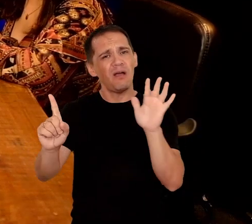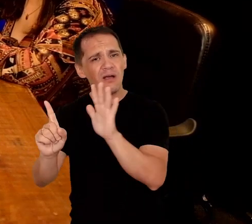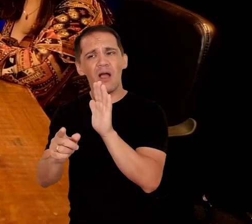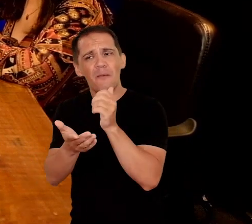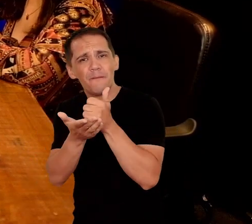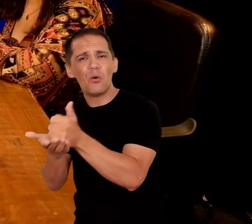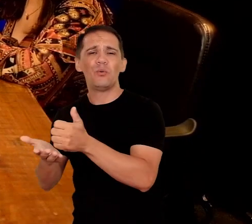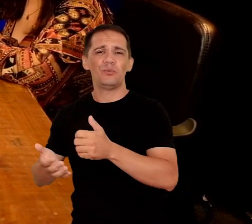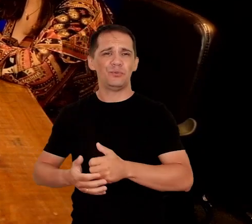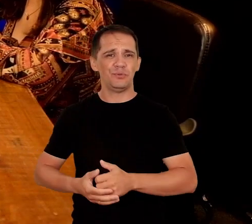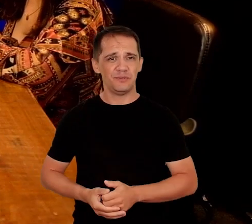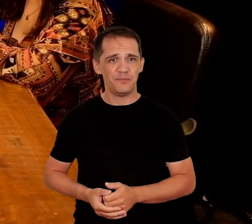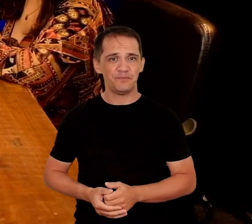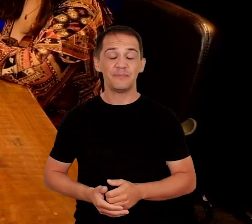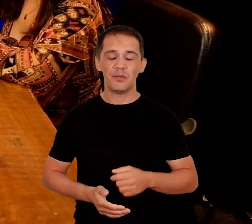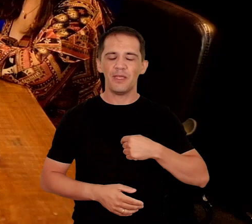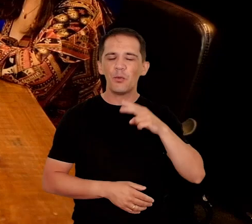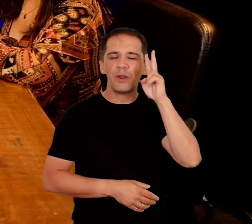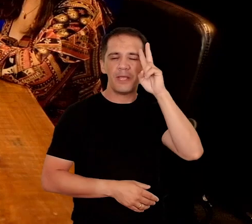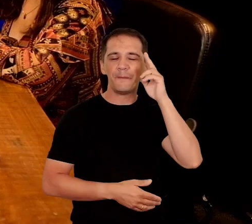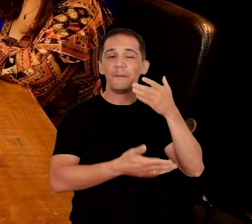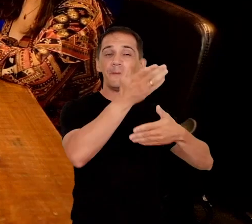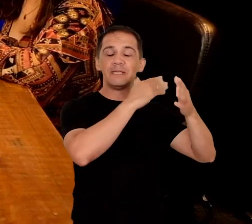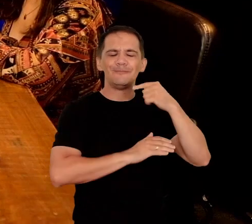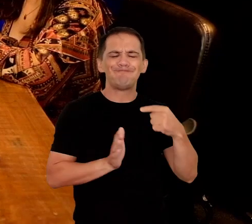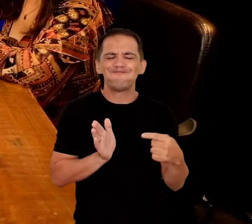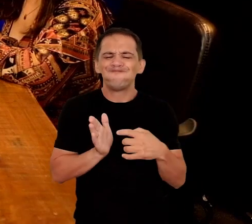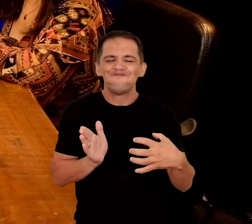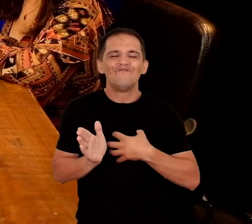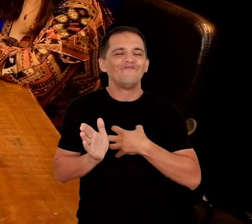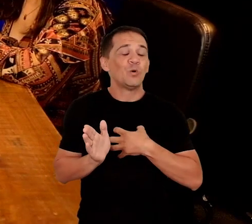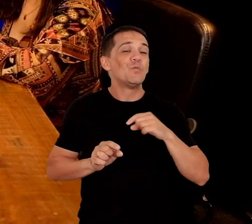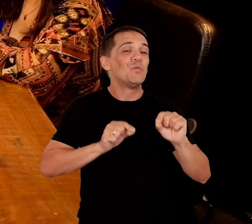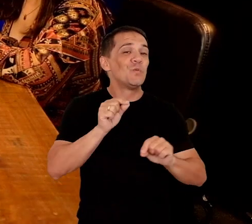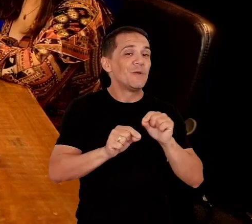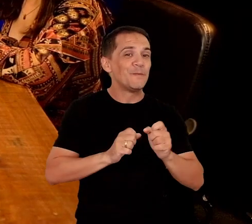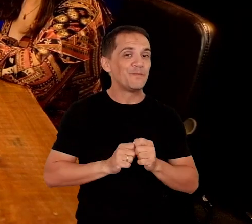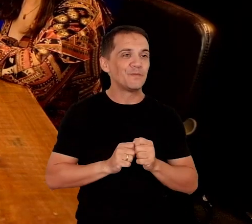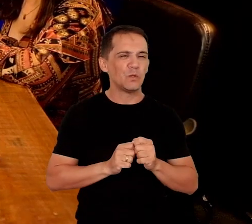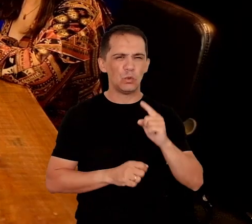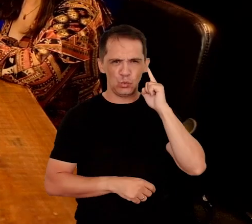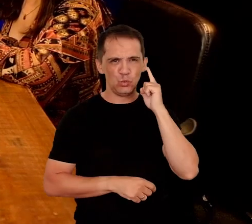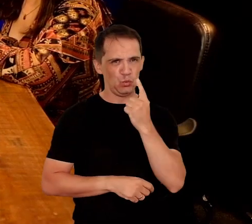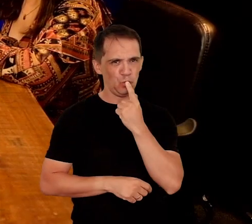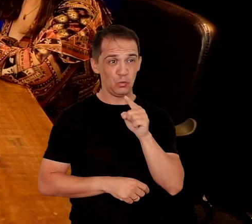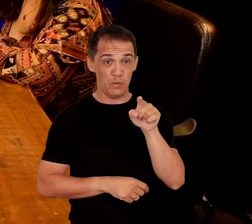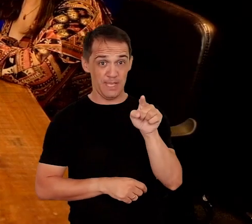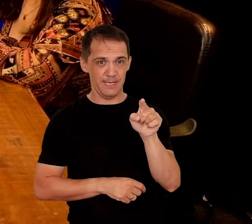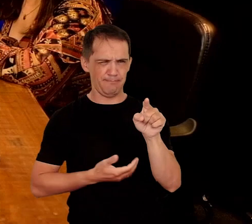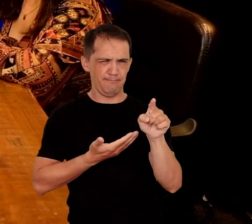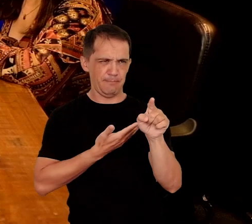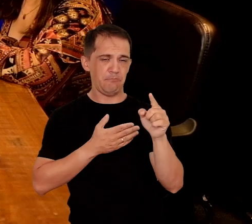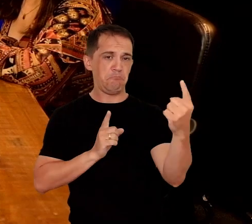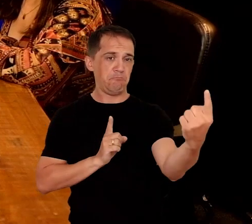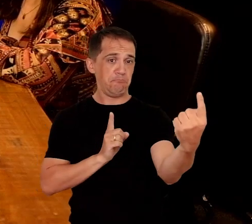ficarem inseridos, né, na sociedade mesmo, né? Eu me lembro que o que tocou, assim, o meu coração mesmo foi quando eu fui tentar conversar com um surdo